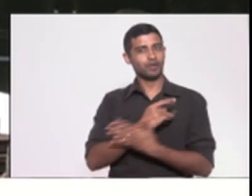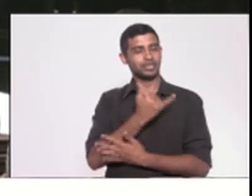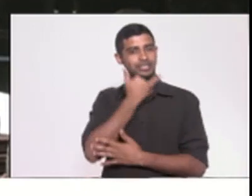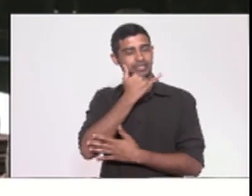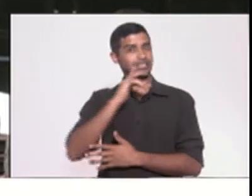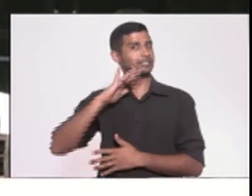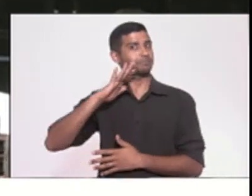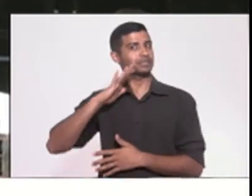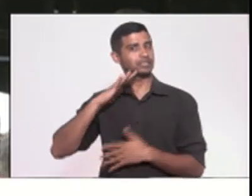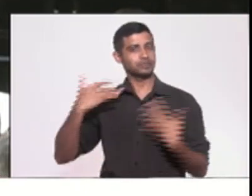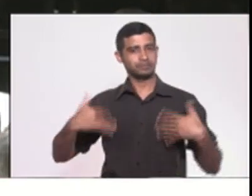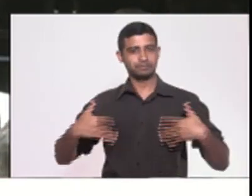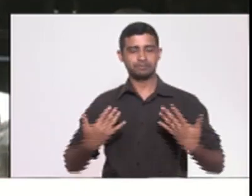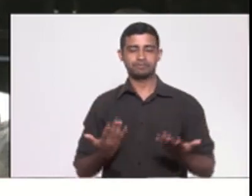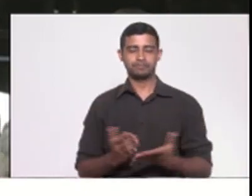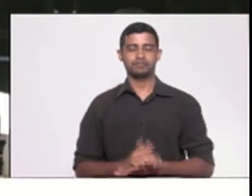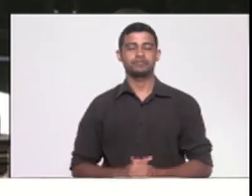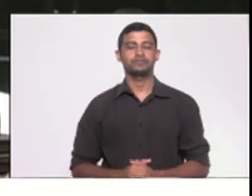imaginar.